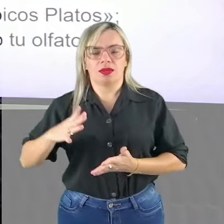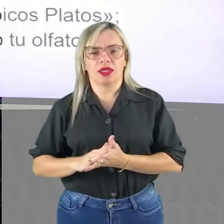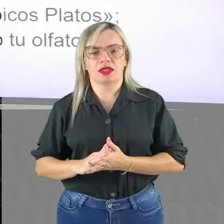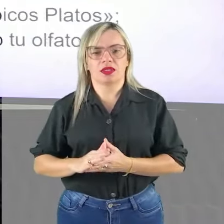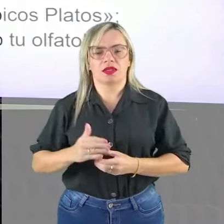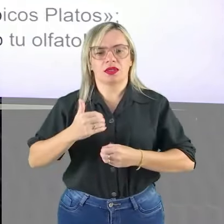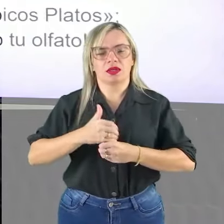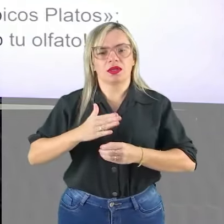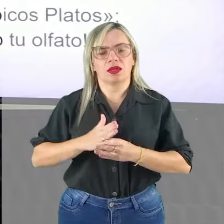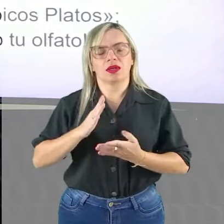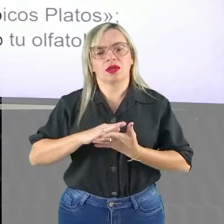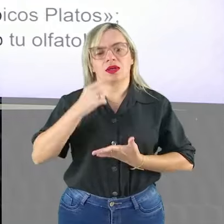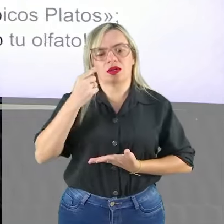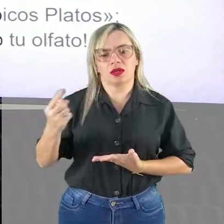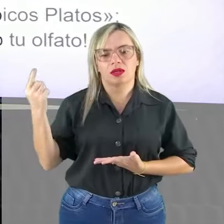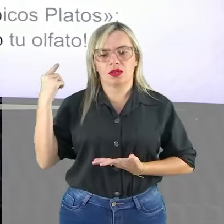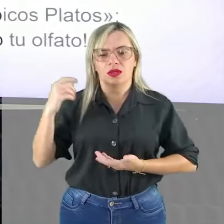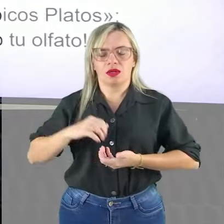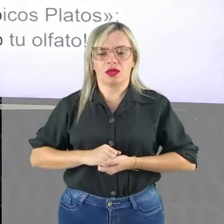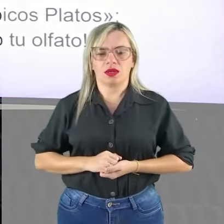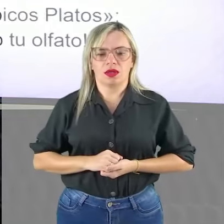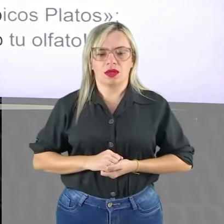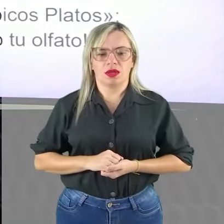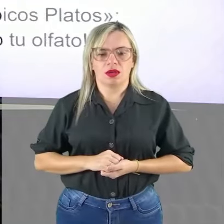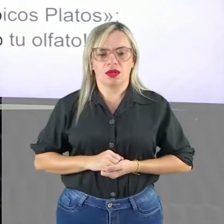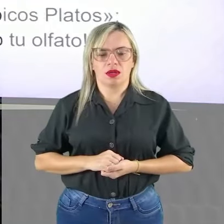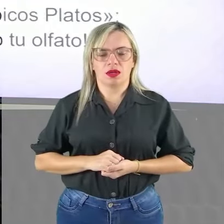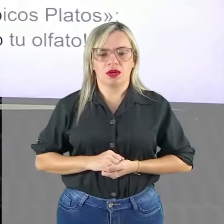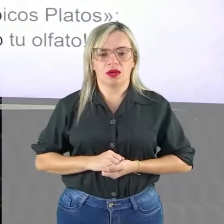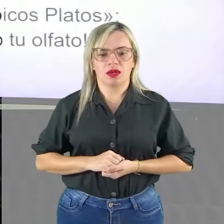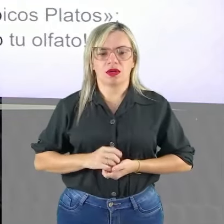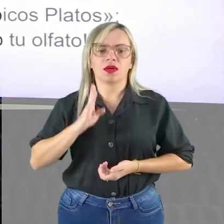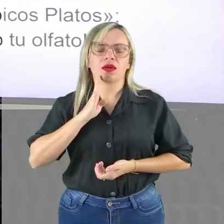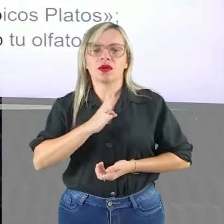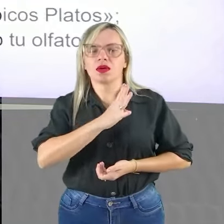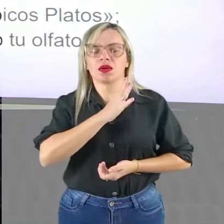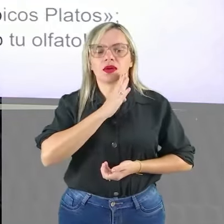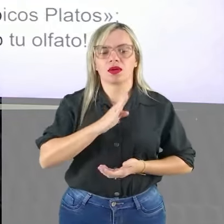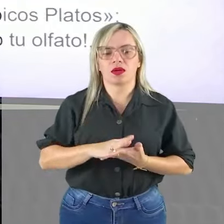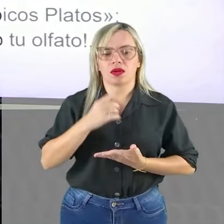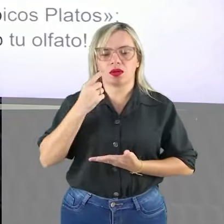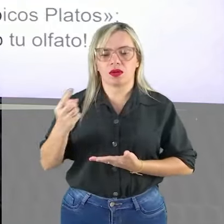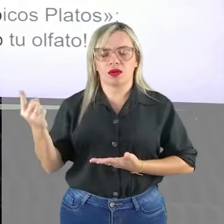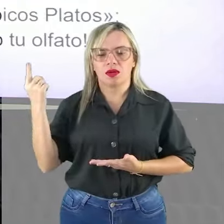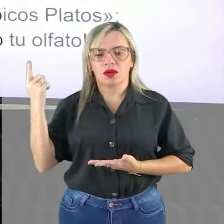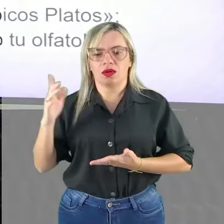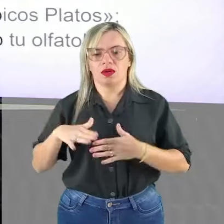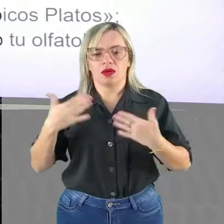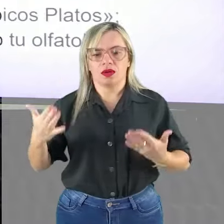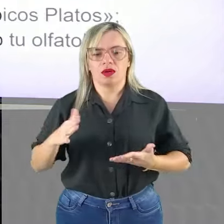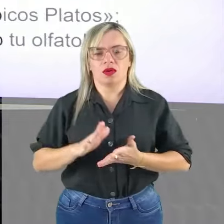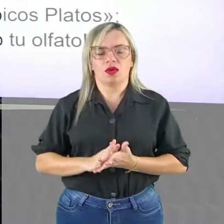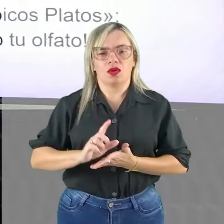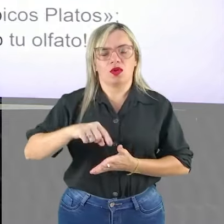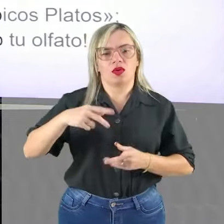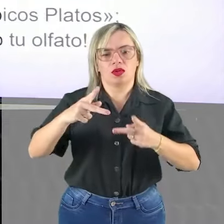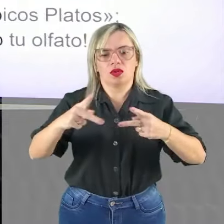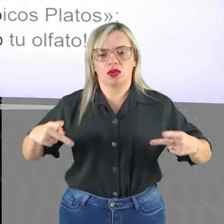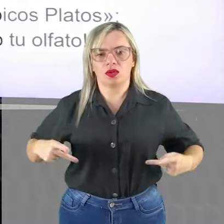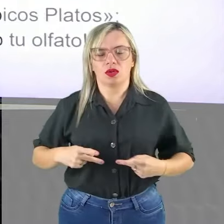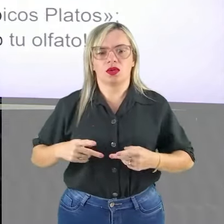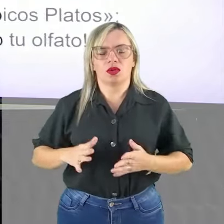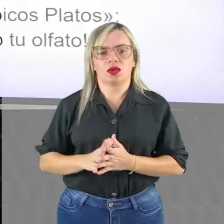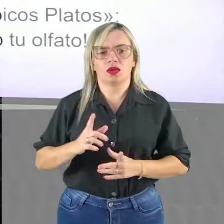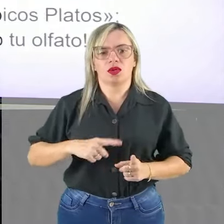bares fones ou tascas las tapas nos Bares botecos né as tapas ou seja um outro fato típico então Observe que